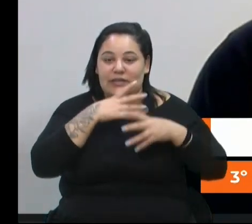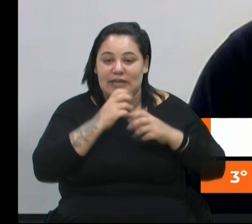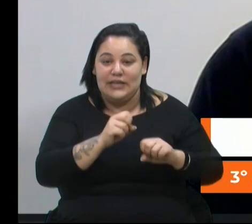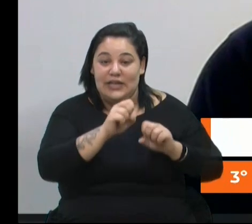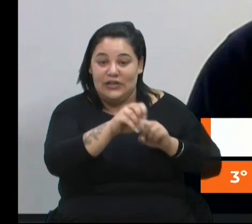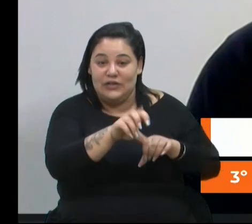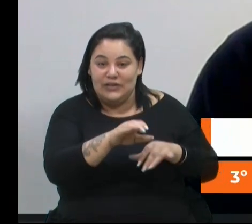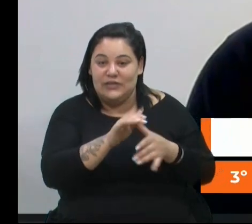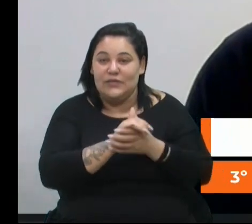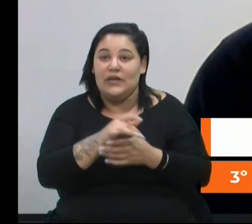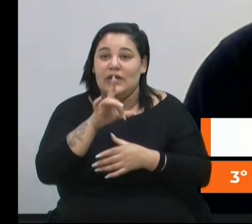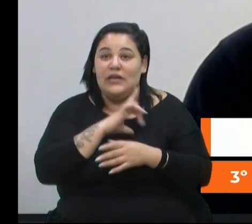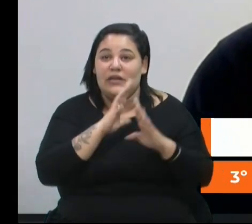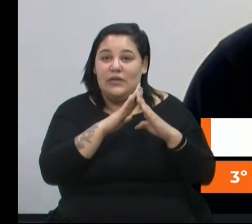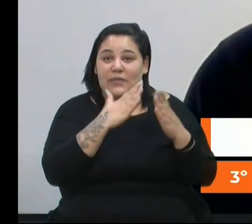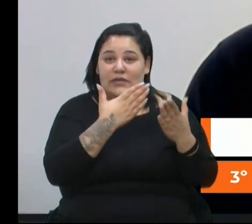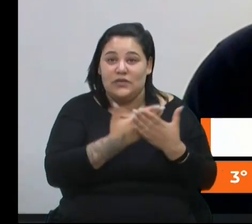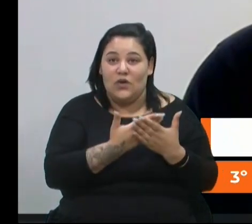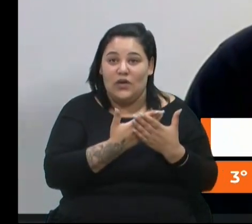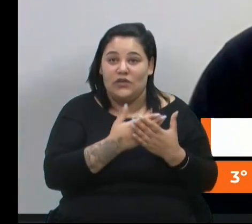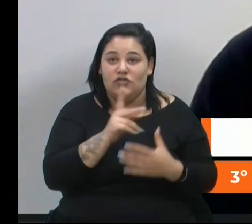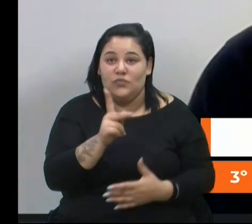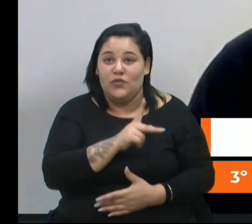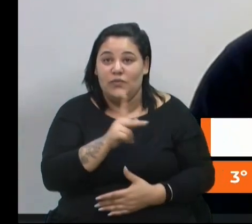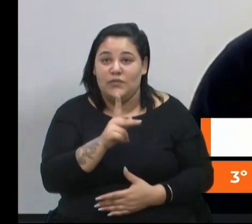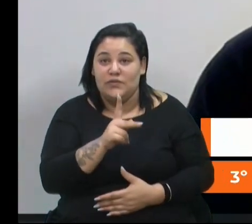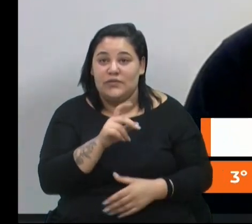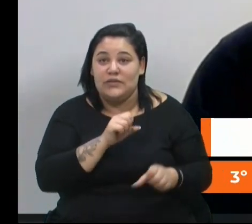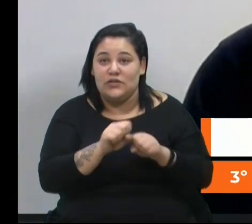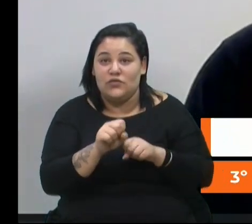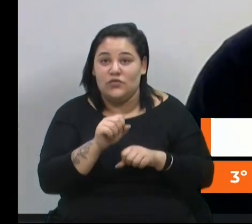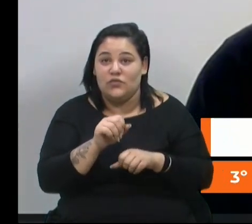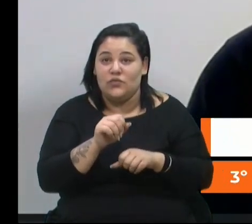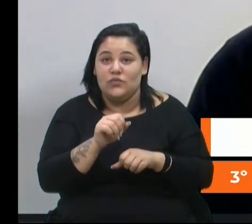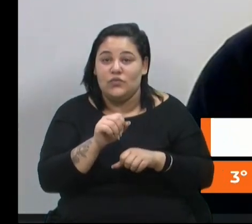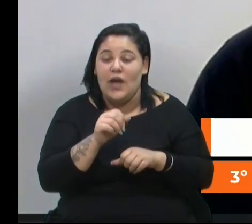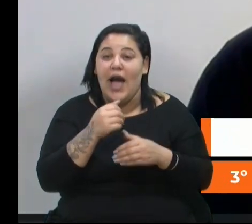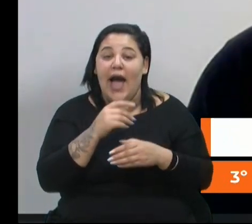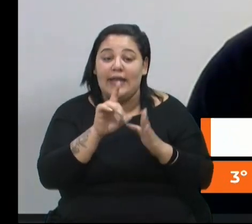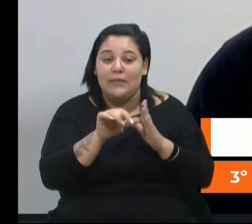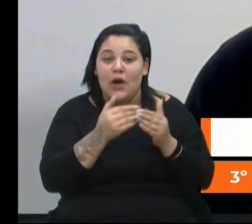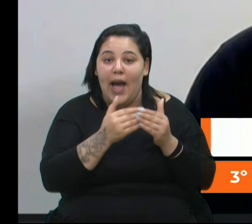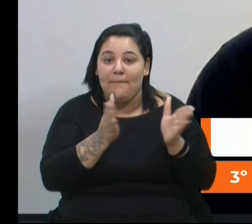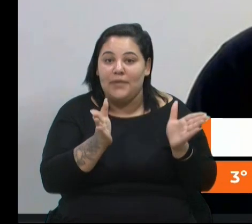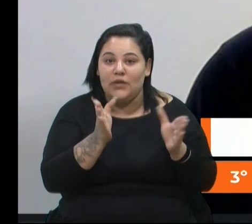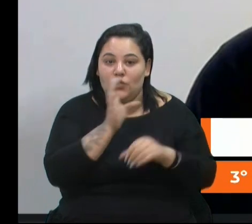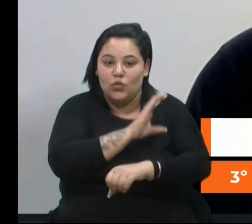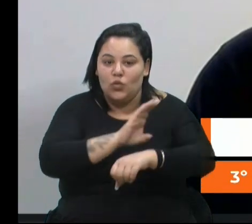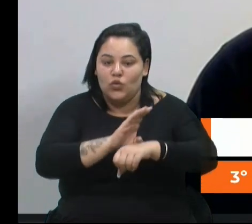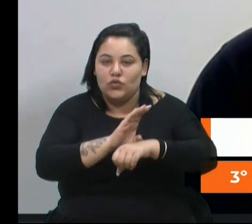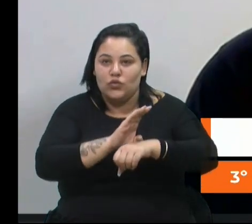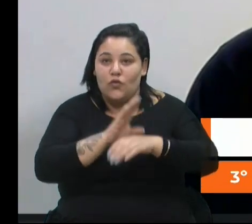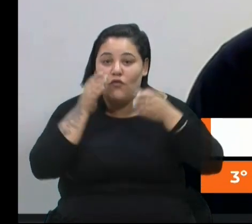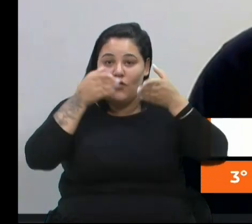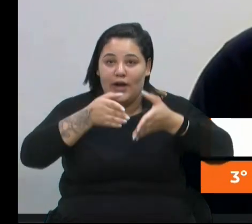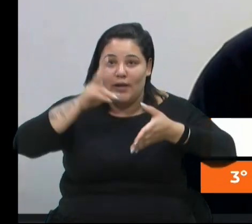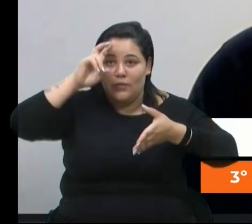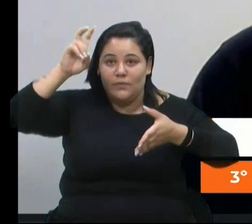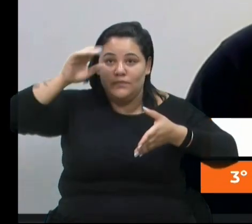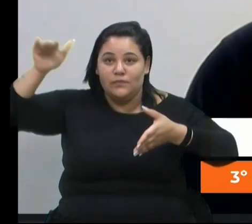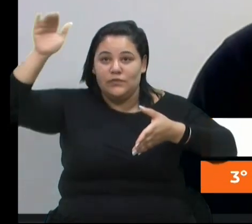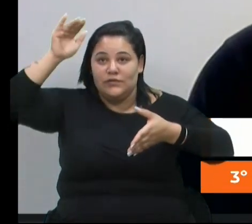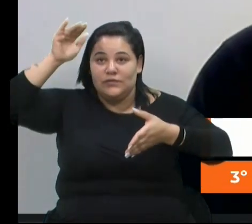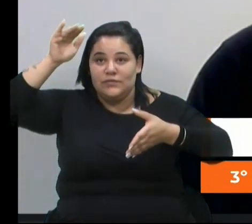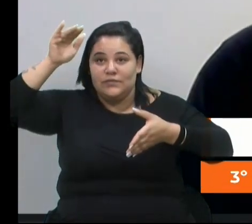e tem uma escola de formação de professores. E foi quando reabriu um curso específico para altas habilidades, que era para